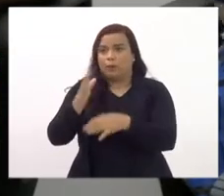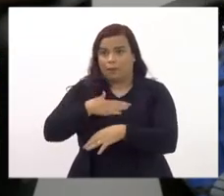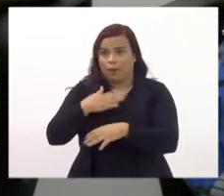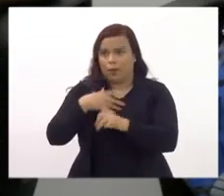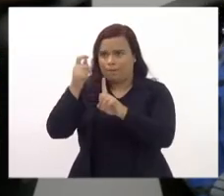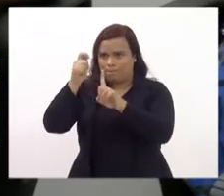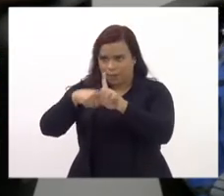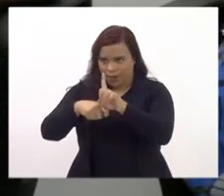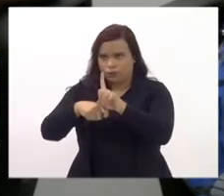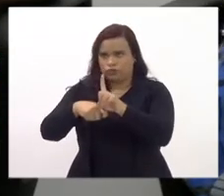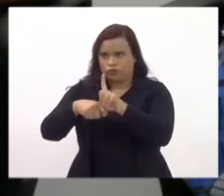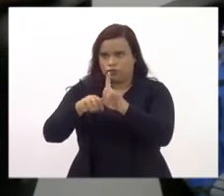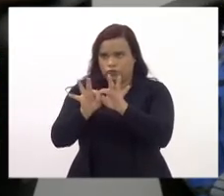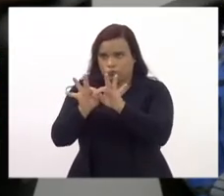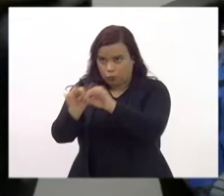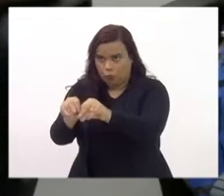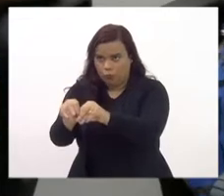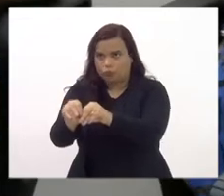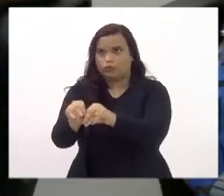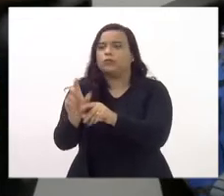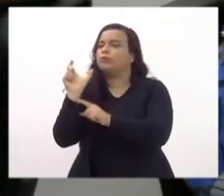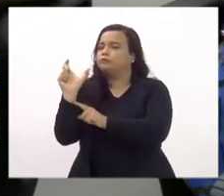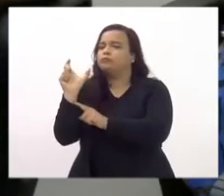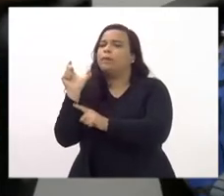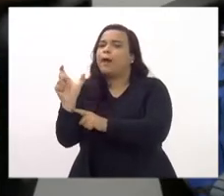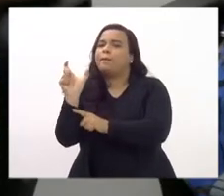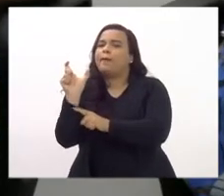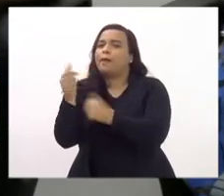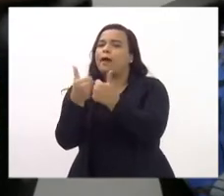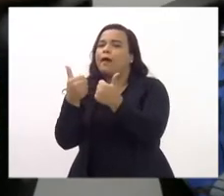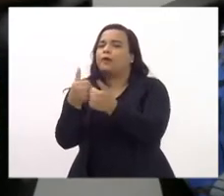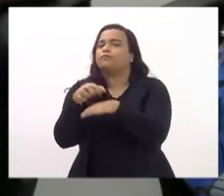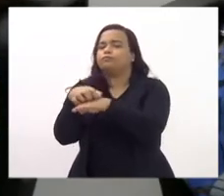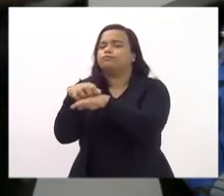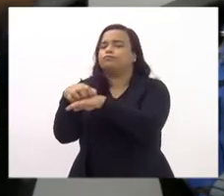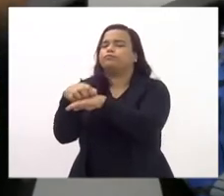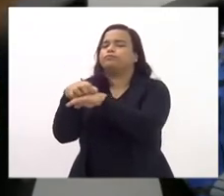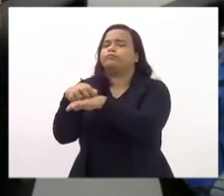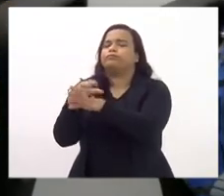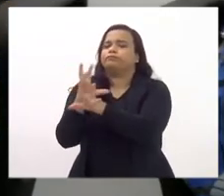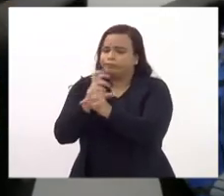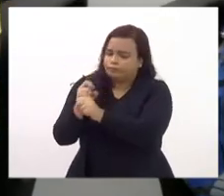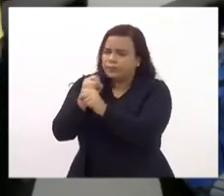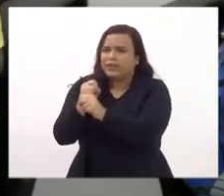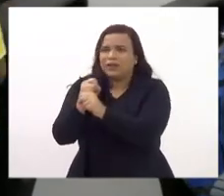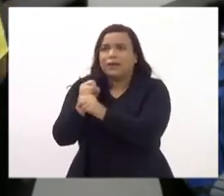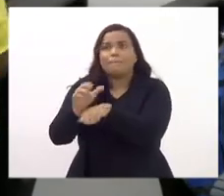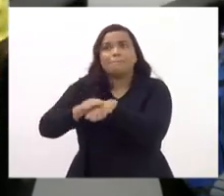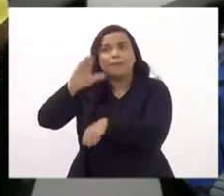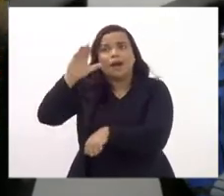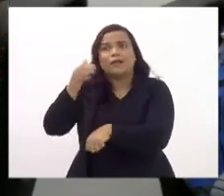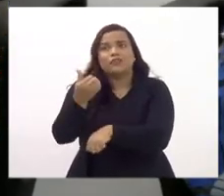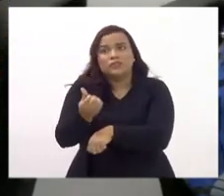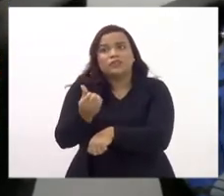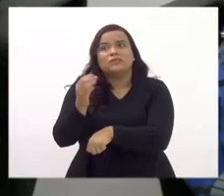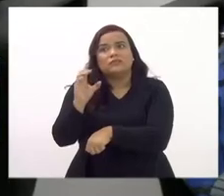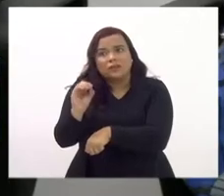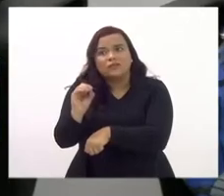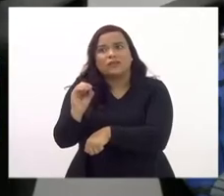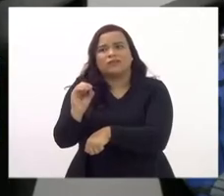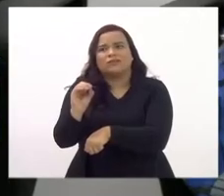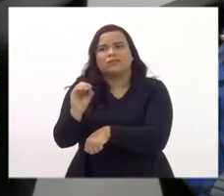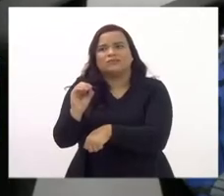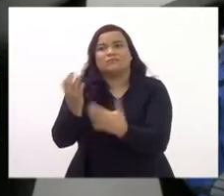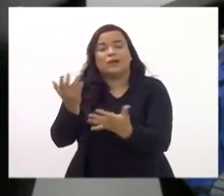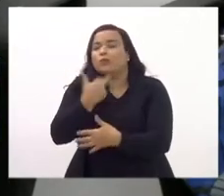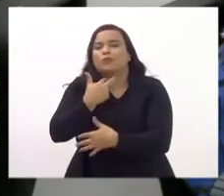inteiro. O meu cartão tem 60 passagens, 60 passagens não são suficientes. E ainda assim, você imagina, para a gente, que é do